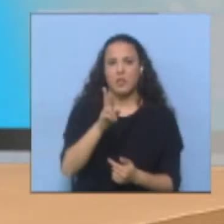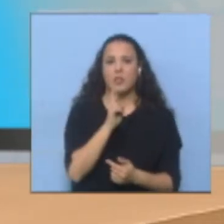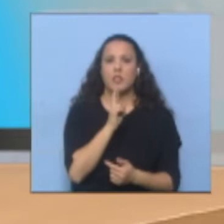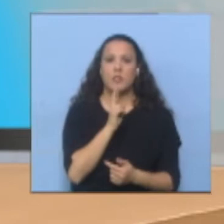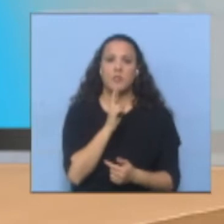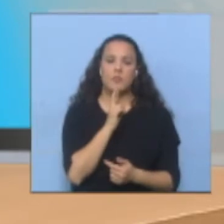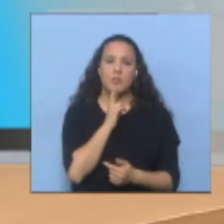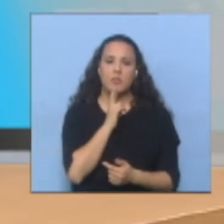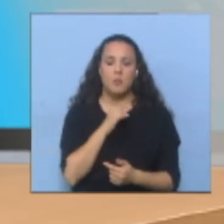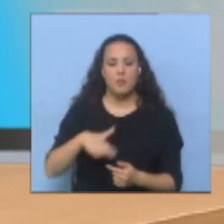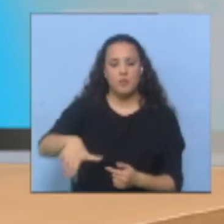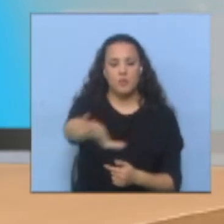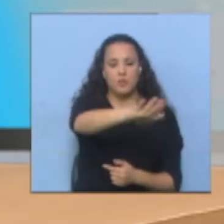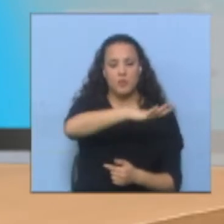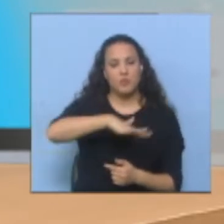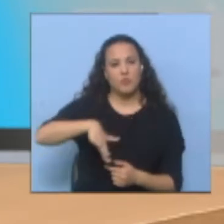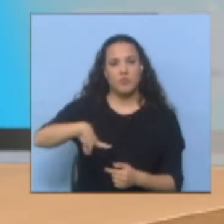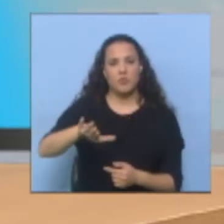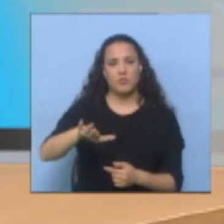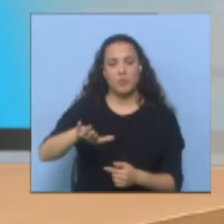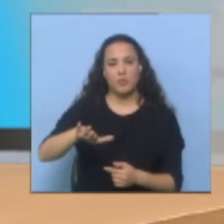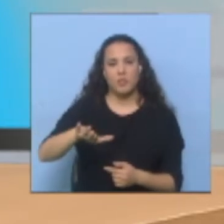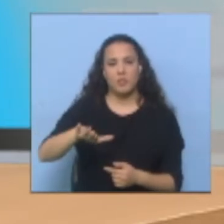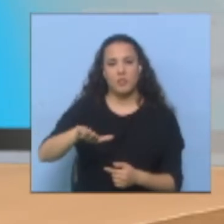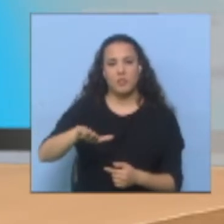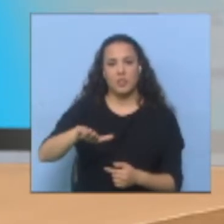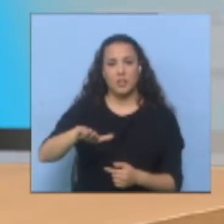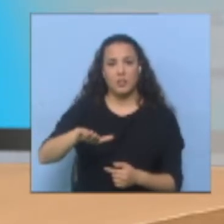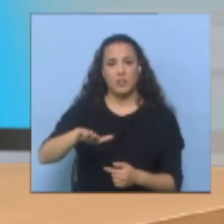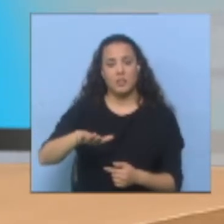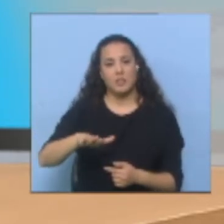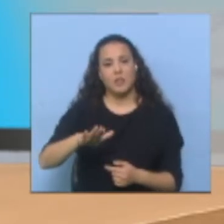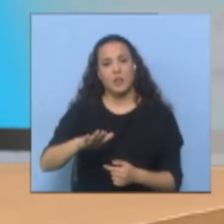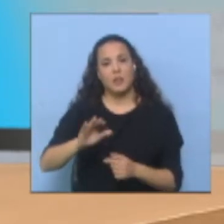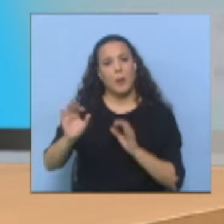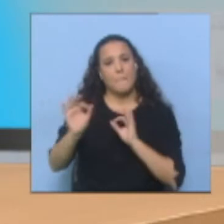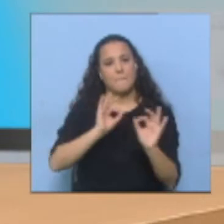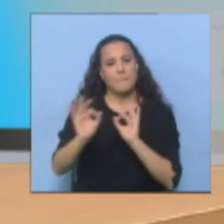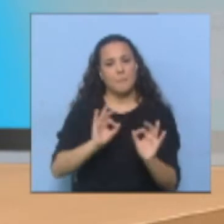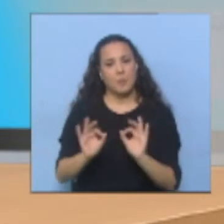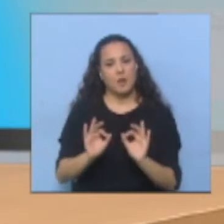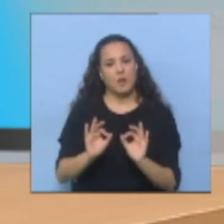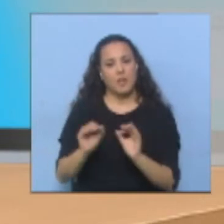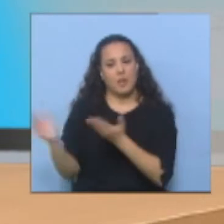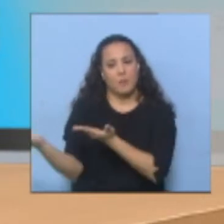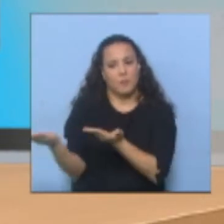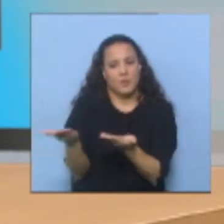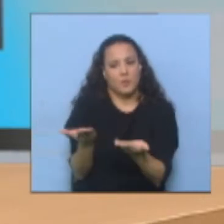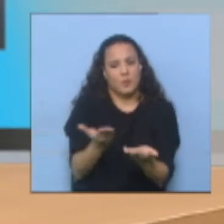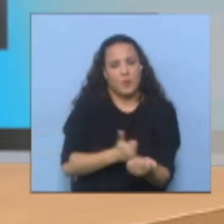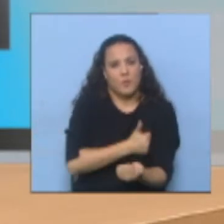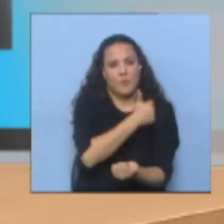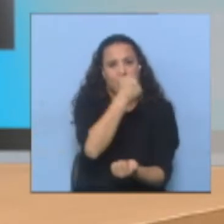um espaço aberto e que tem que estar preparada para receber da melhor forma quem